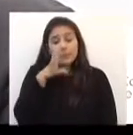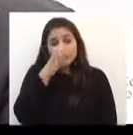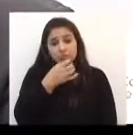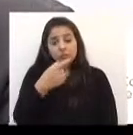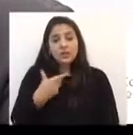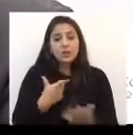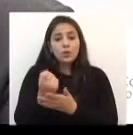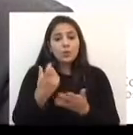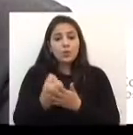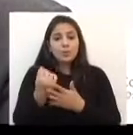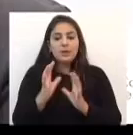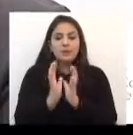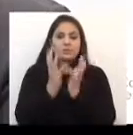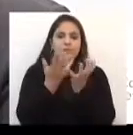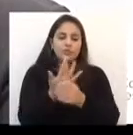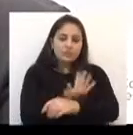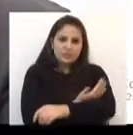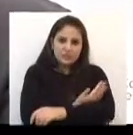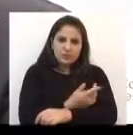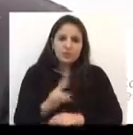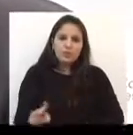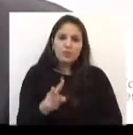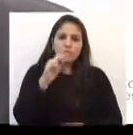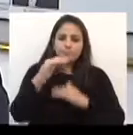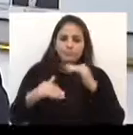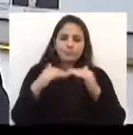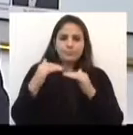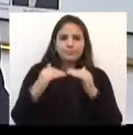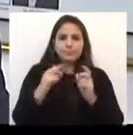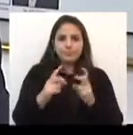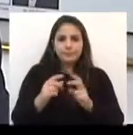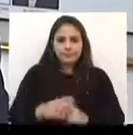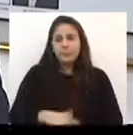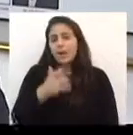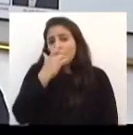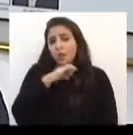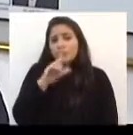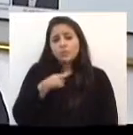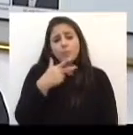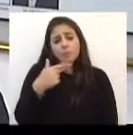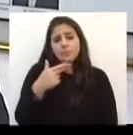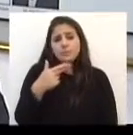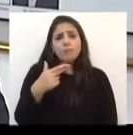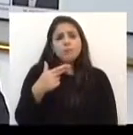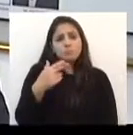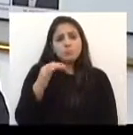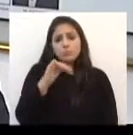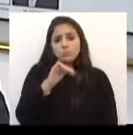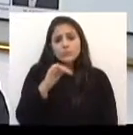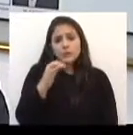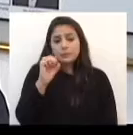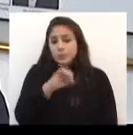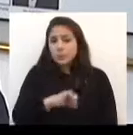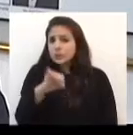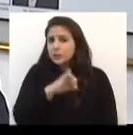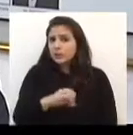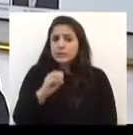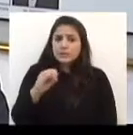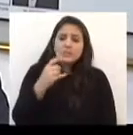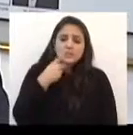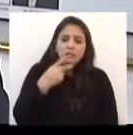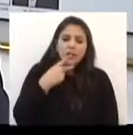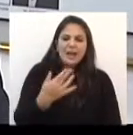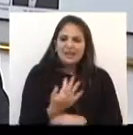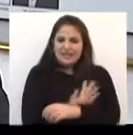da vegetação com valores acima de mercado. Isso é um assunto muito sério. Quando se fala em grama, a gente não quer minimizar o assunto na